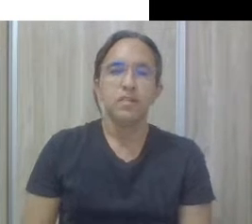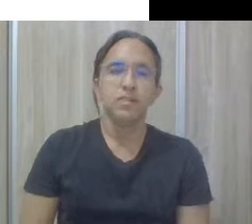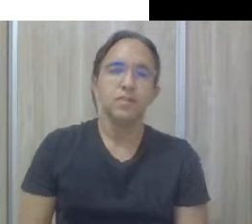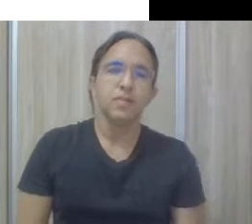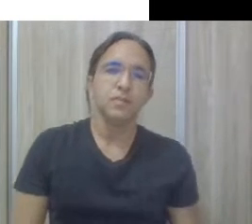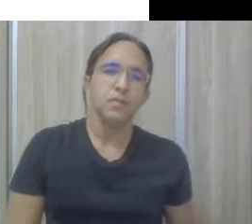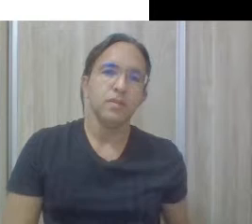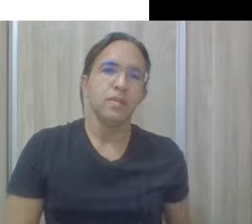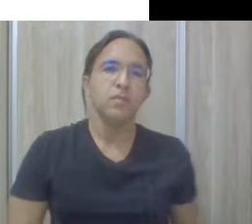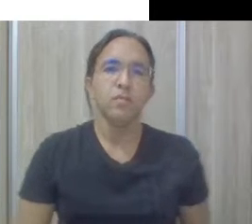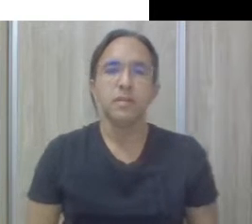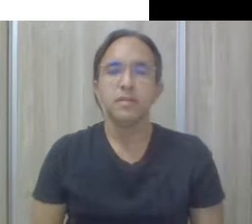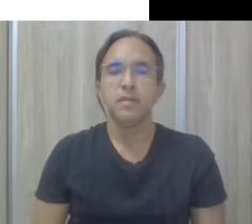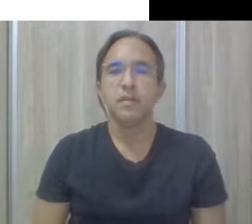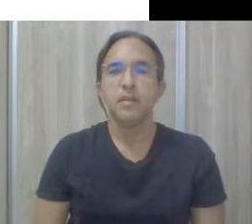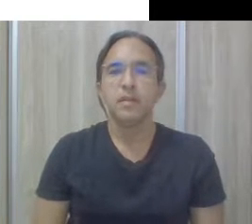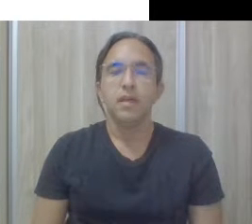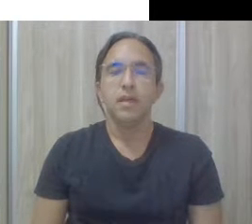Hoje nós vamos responder